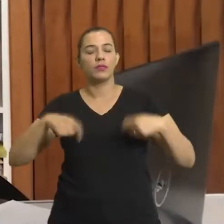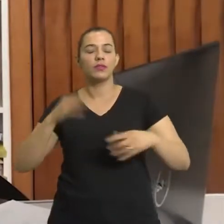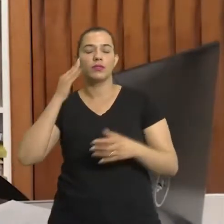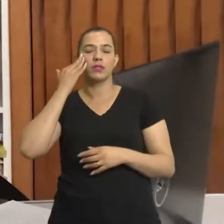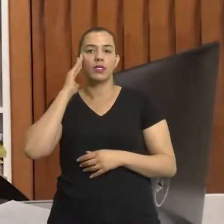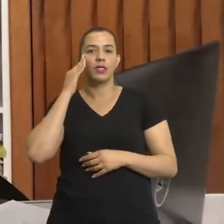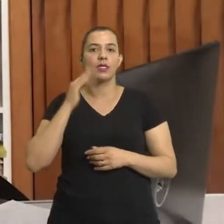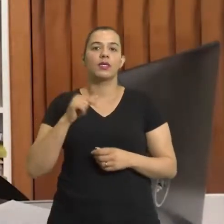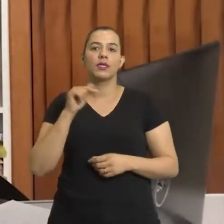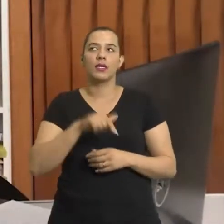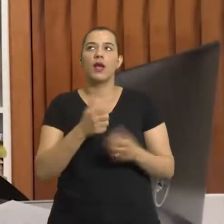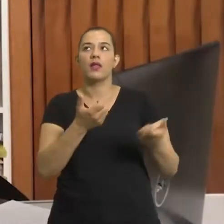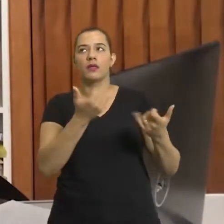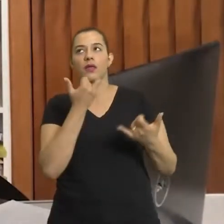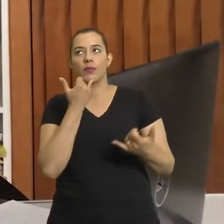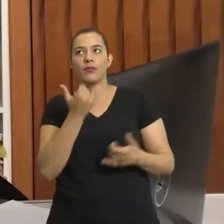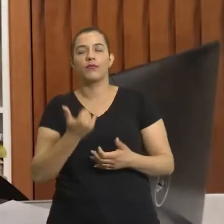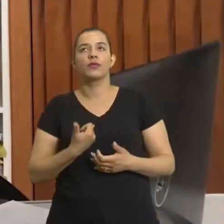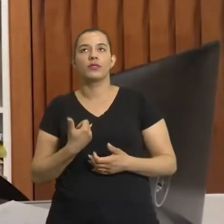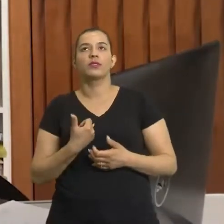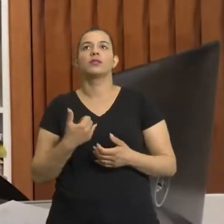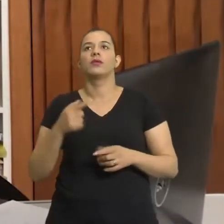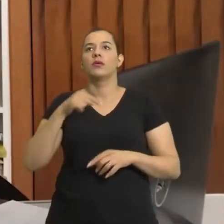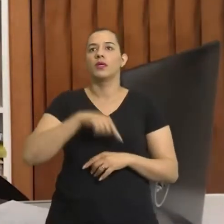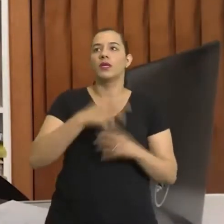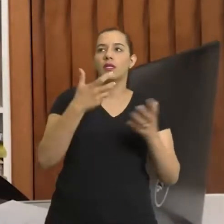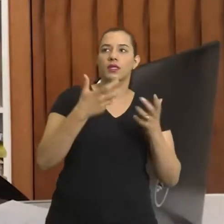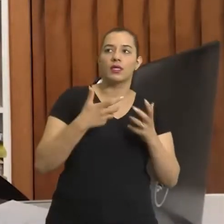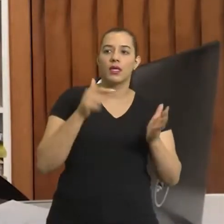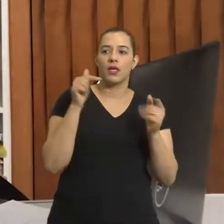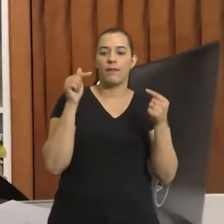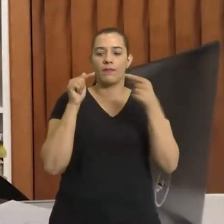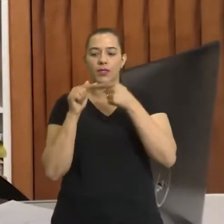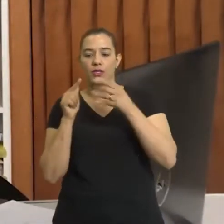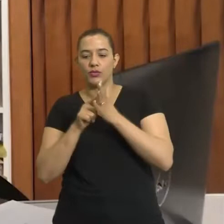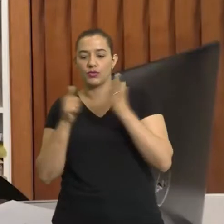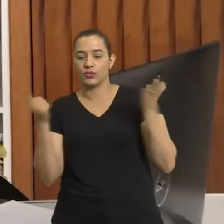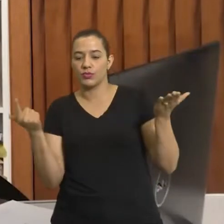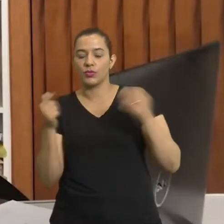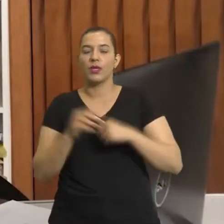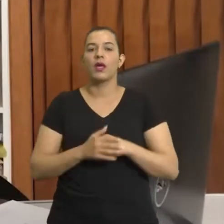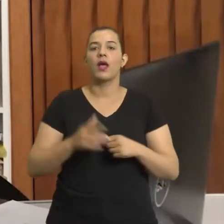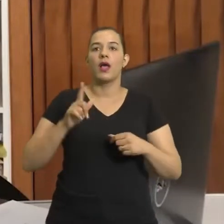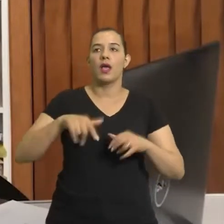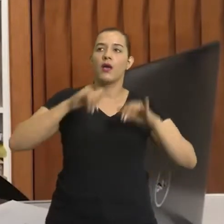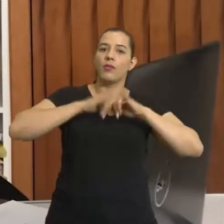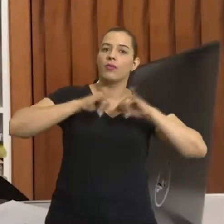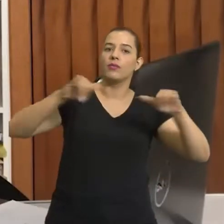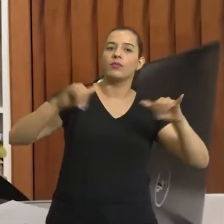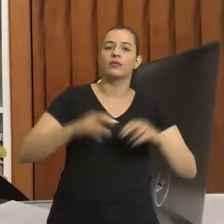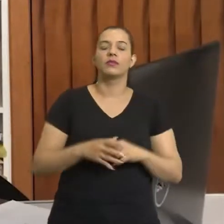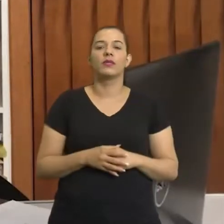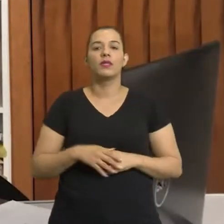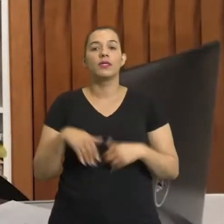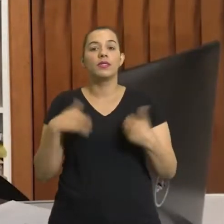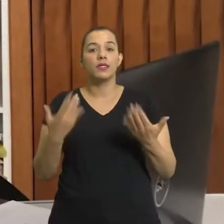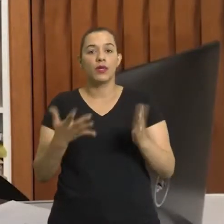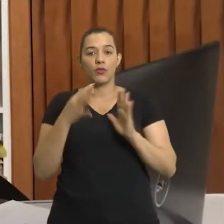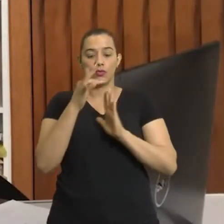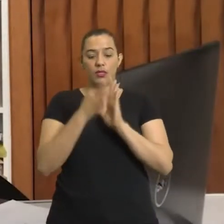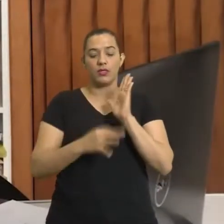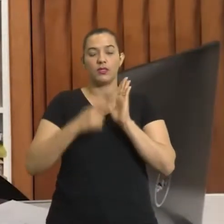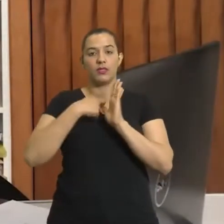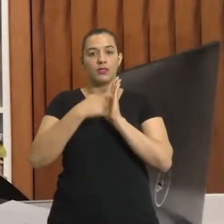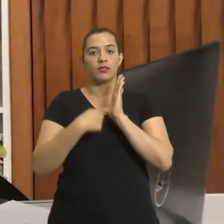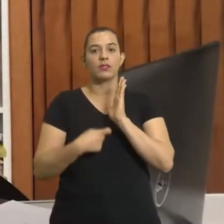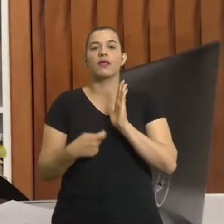está querendo me passar uma informação, esse texto é um texto jornalístico, esse texto é um texto publicitário. Qual é a intenção do autor com aquele